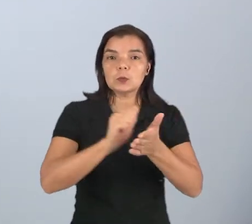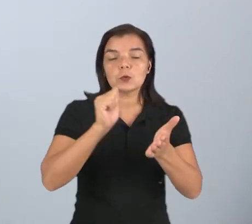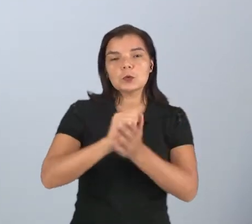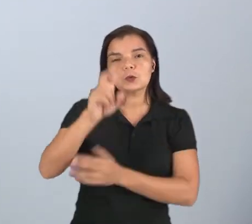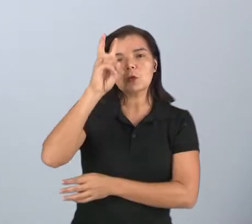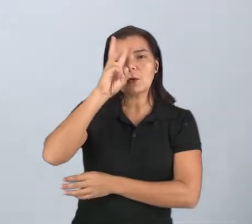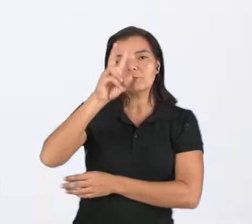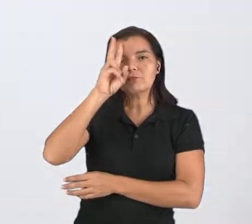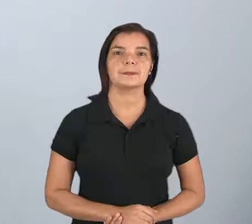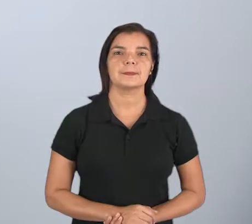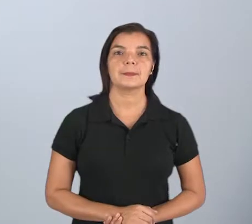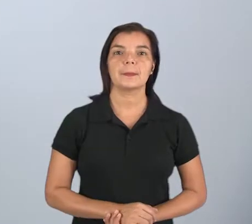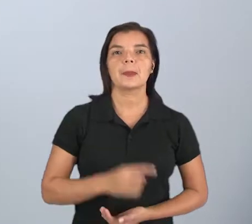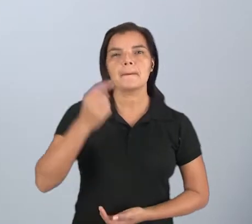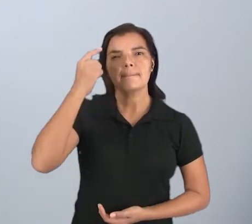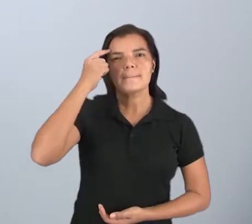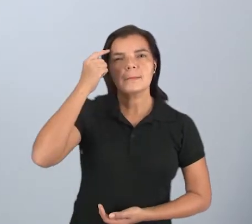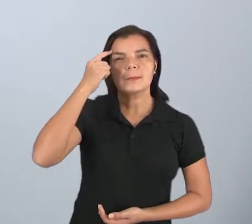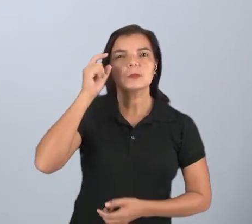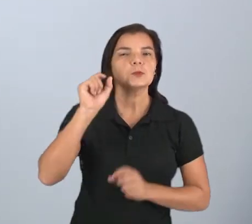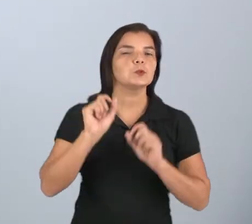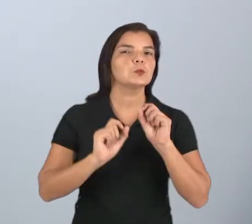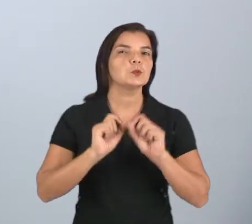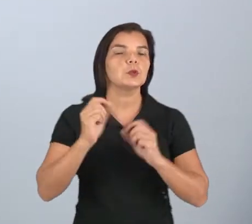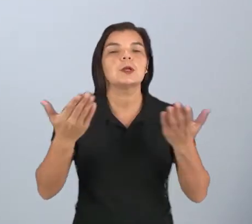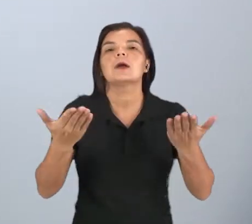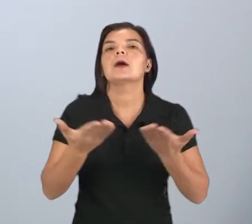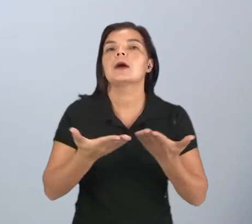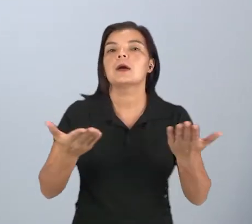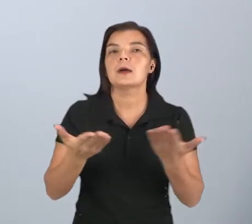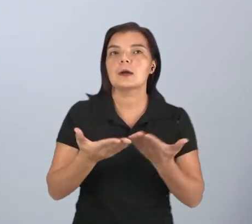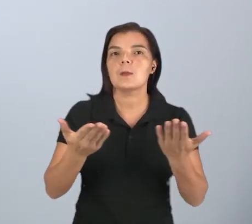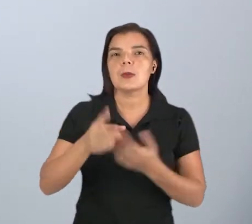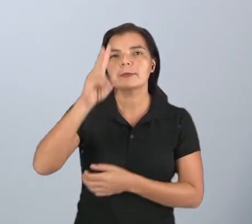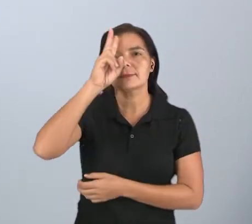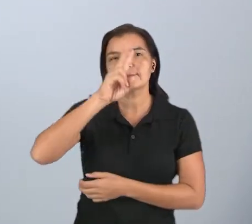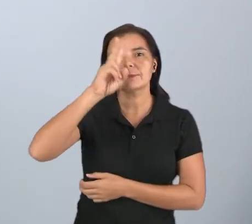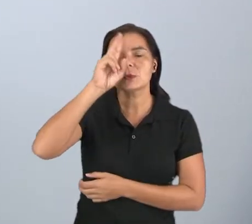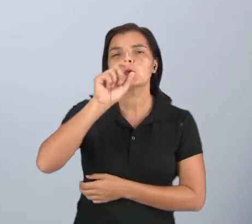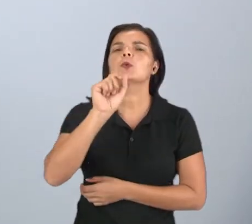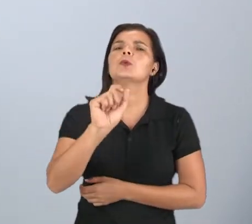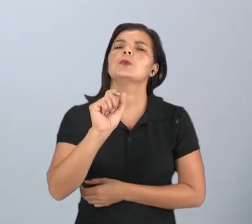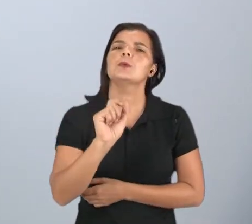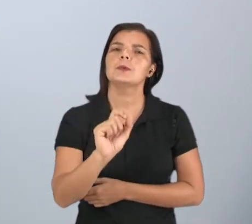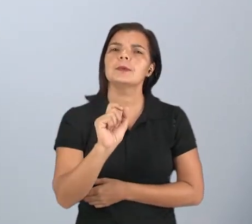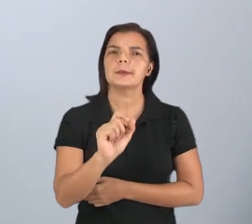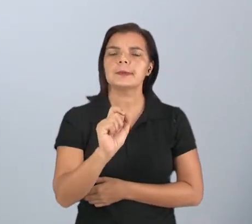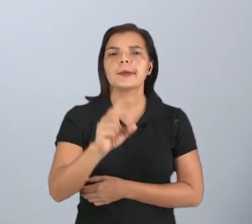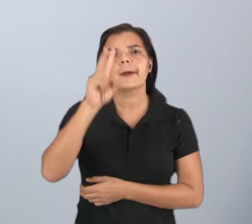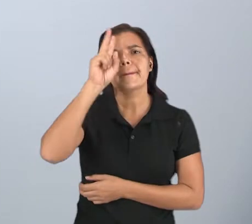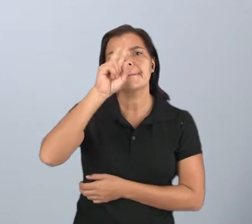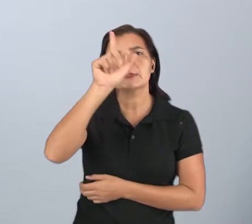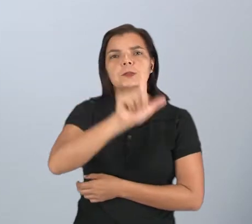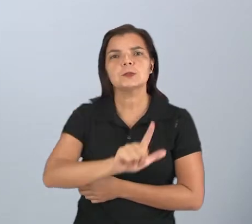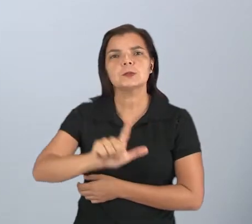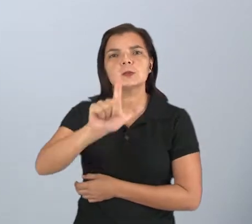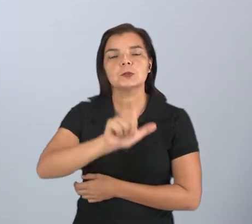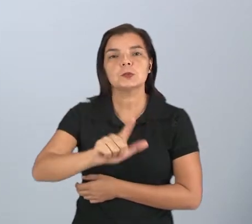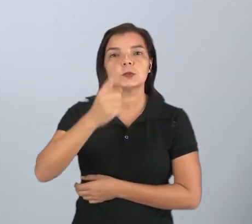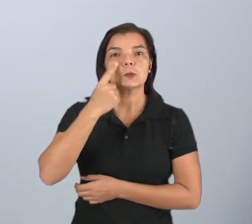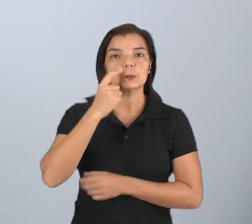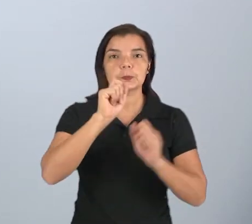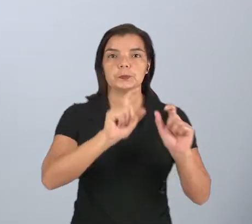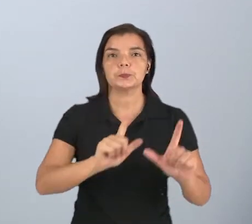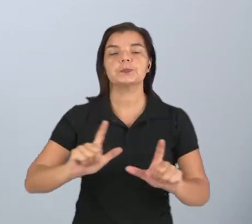uma memória literária. Pensando nisso, pessoal, agora nós vamos relembrar o que é uma memória literária.